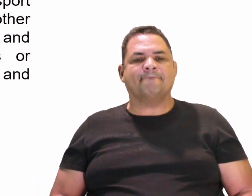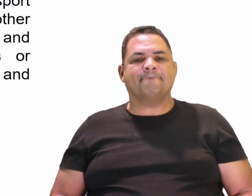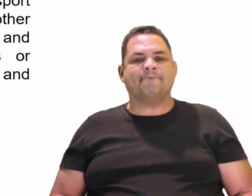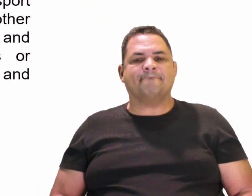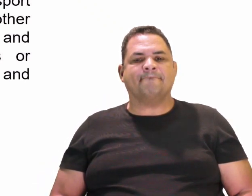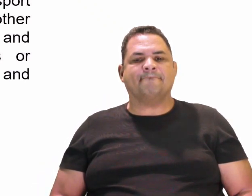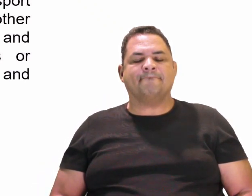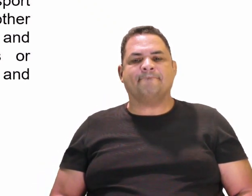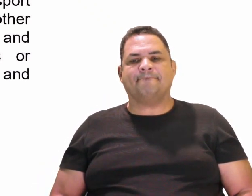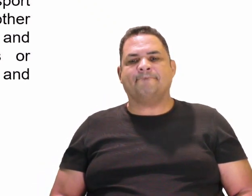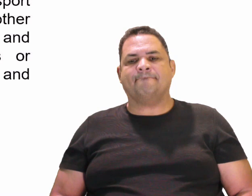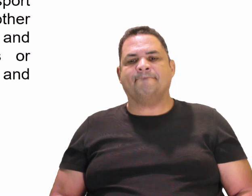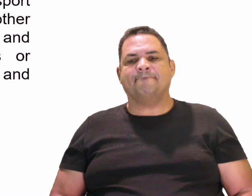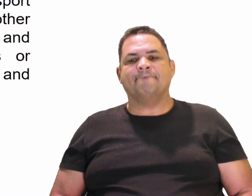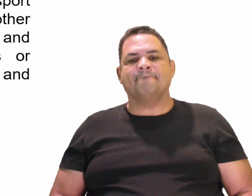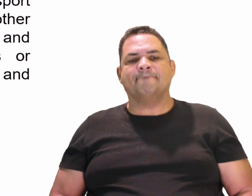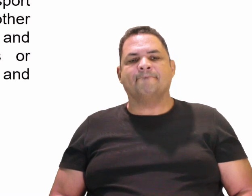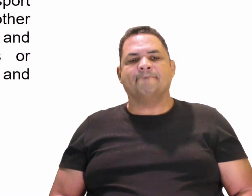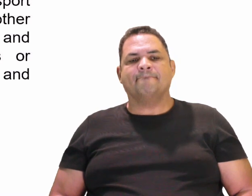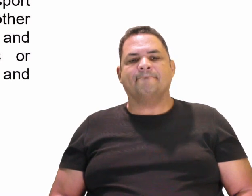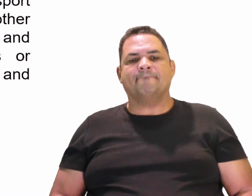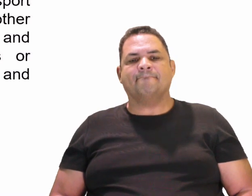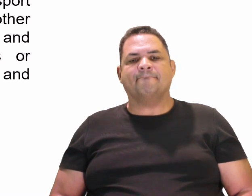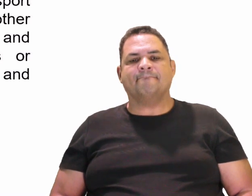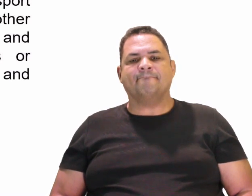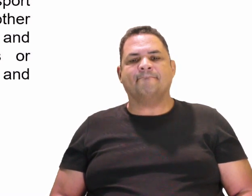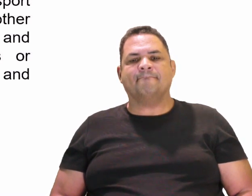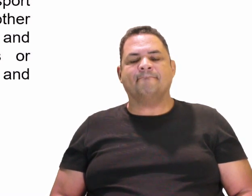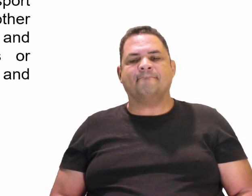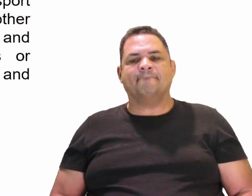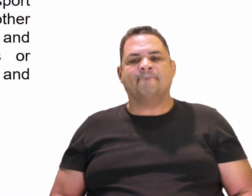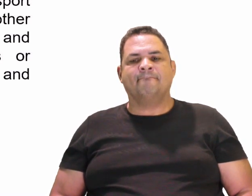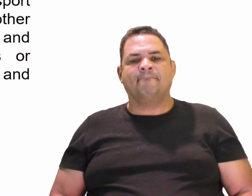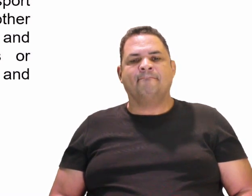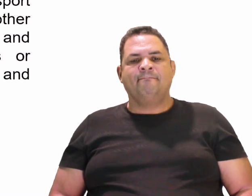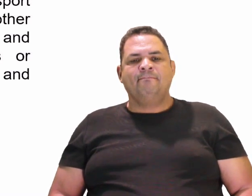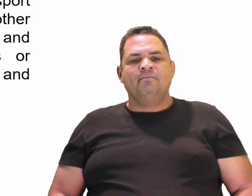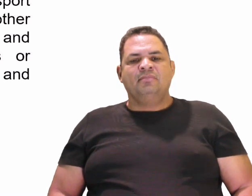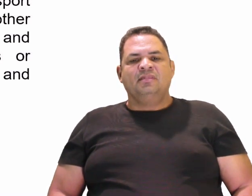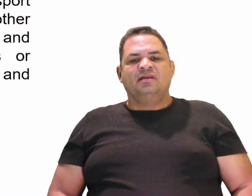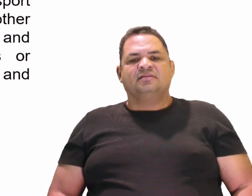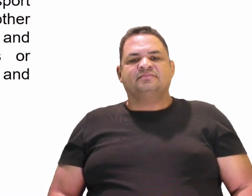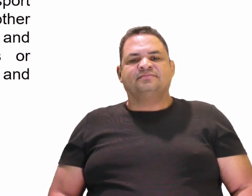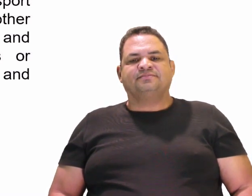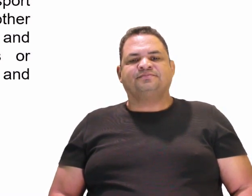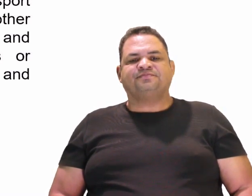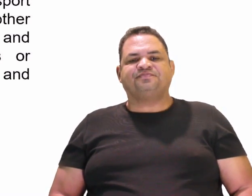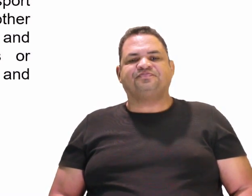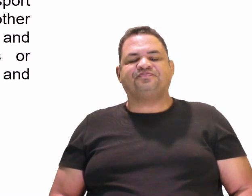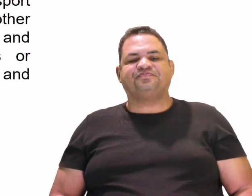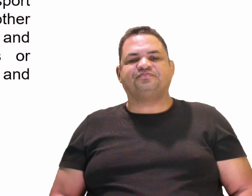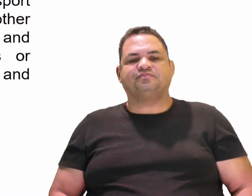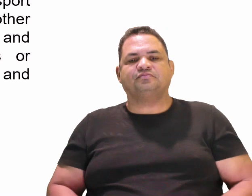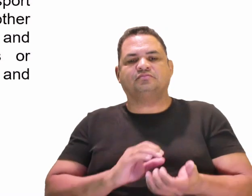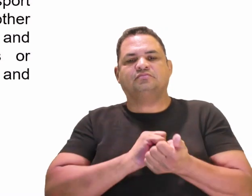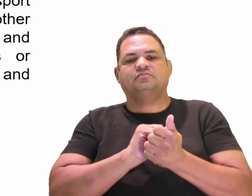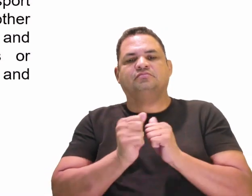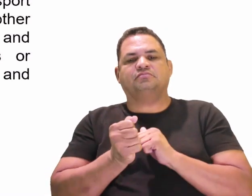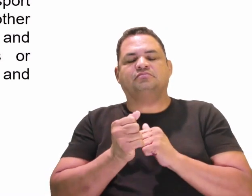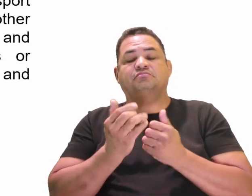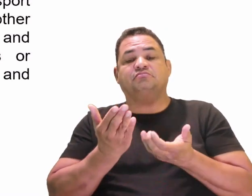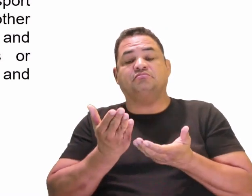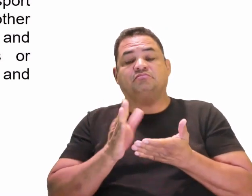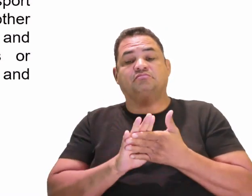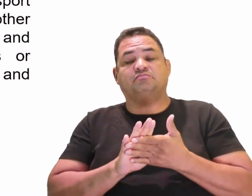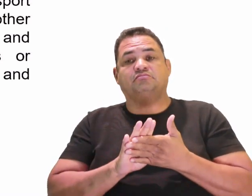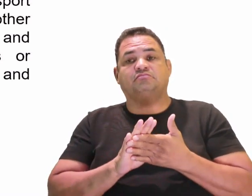sports you can do at school depend on your school as each one offers different activities. Então, assim, o esporte que